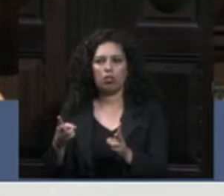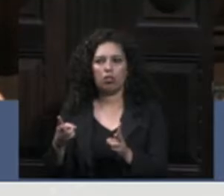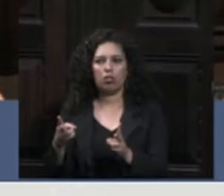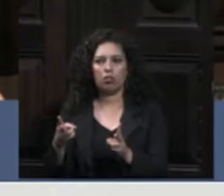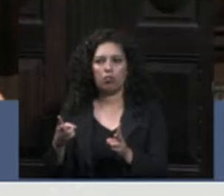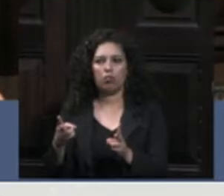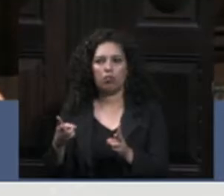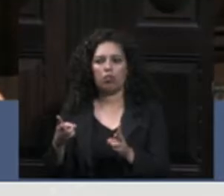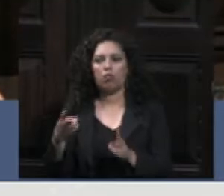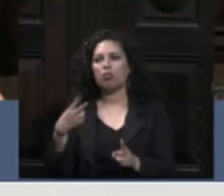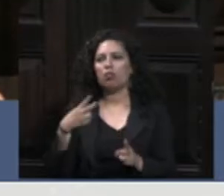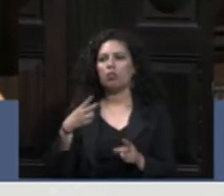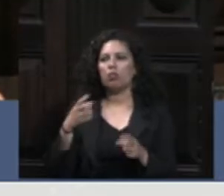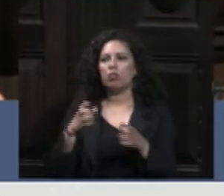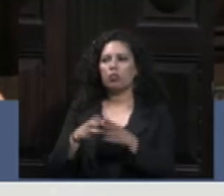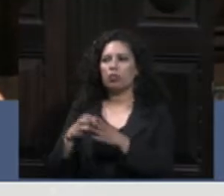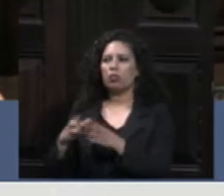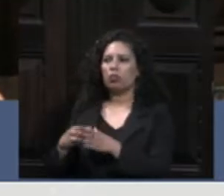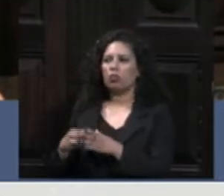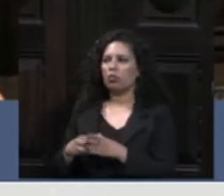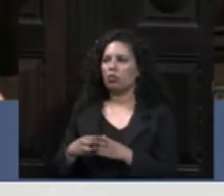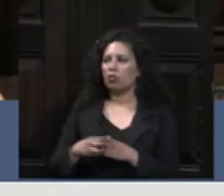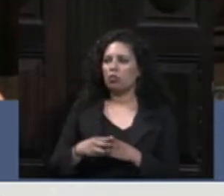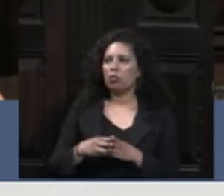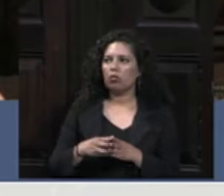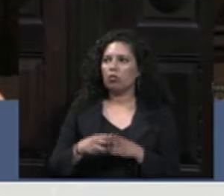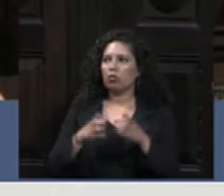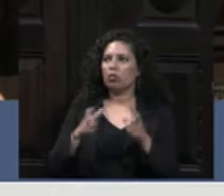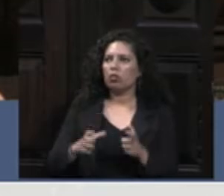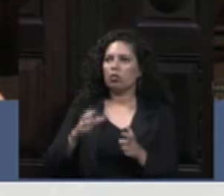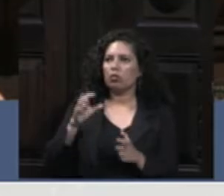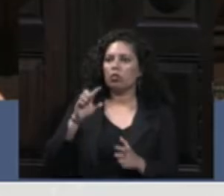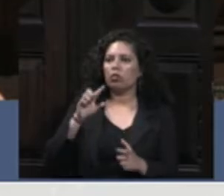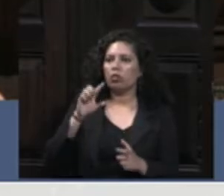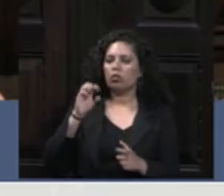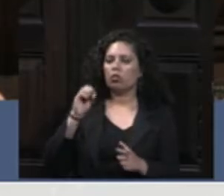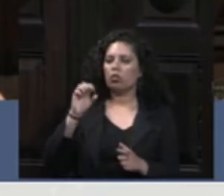Zona Oeste da cidade do Rio de Janeiro.